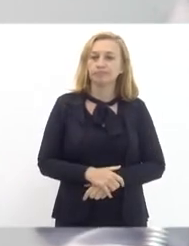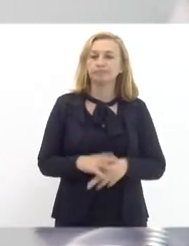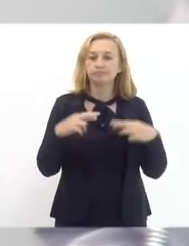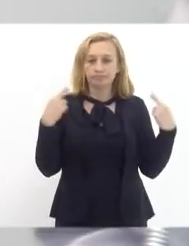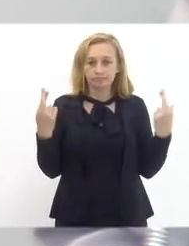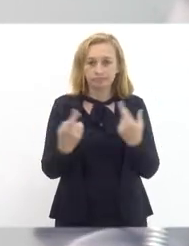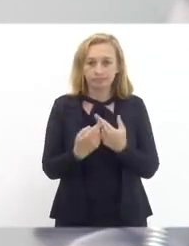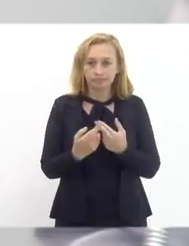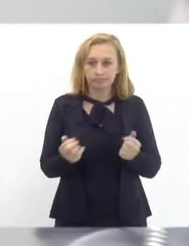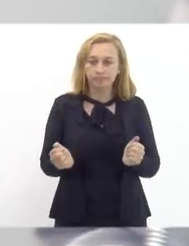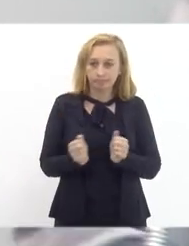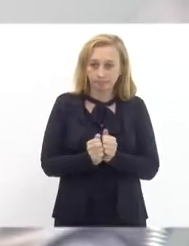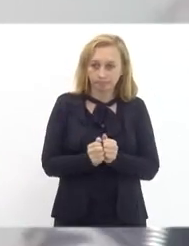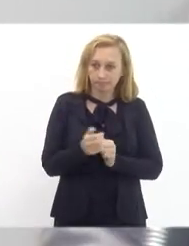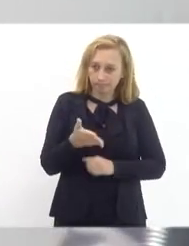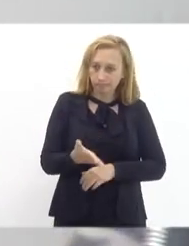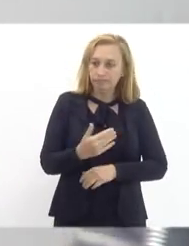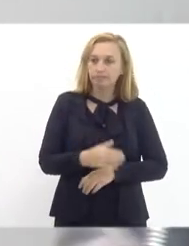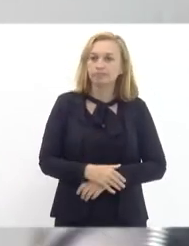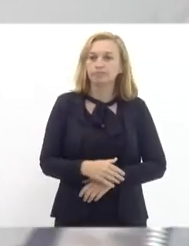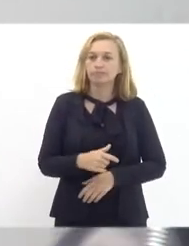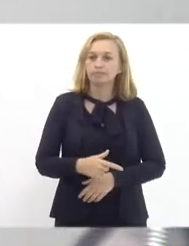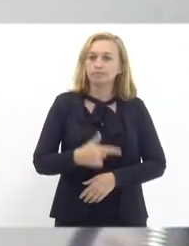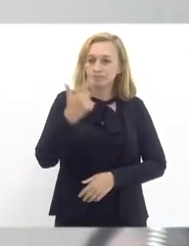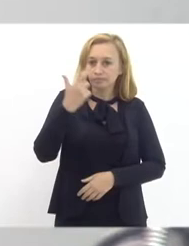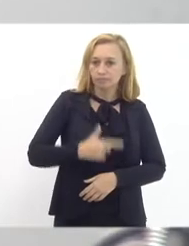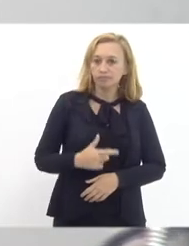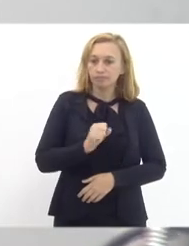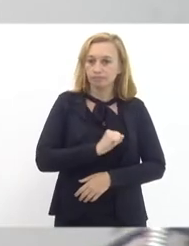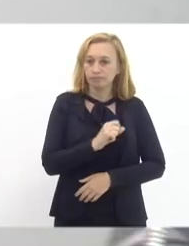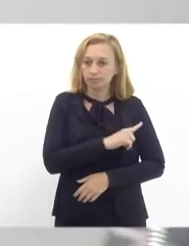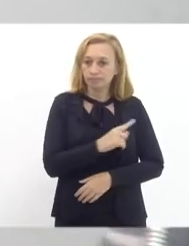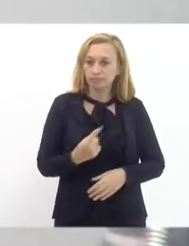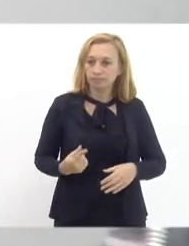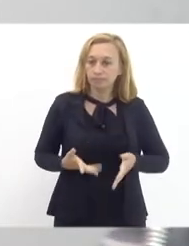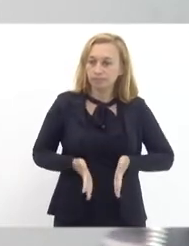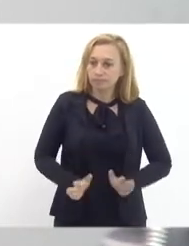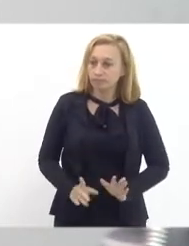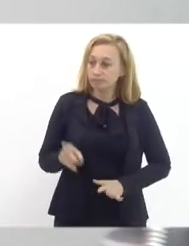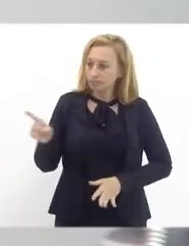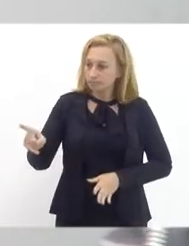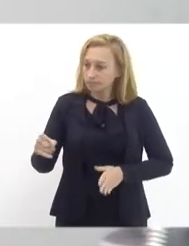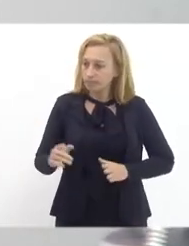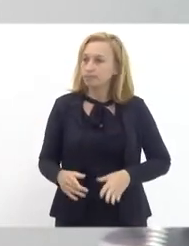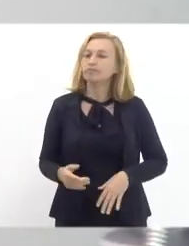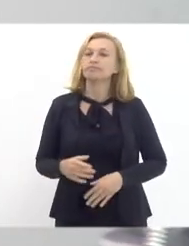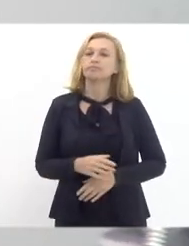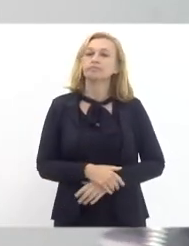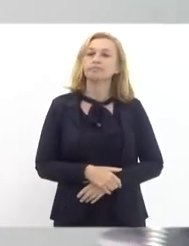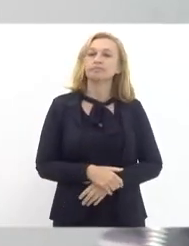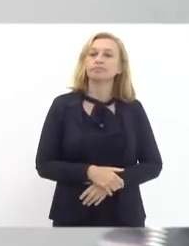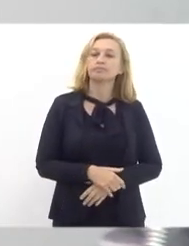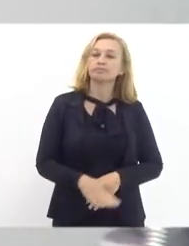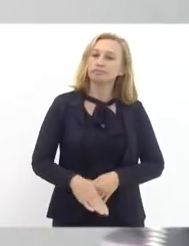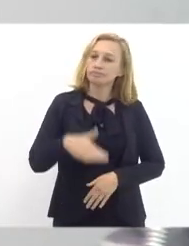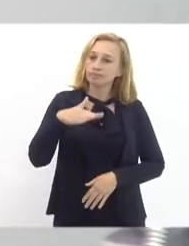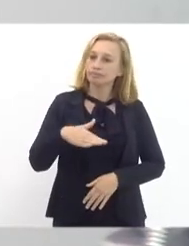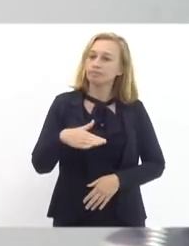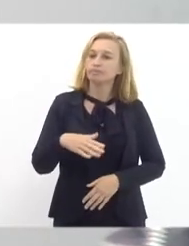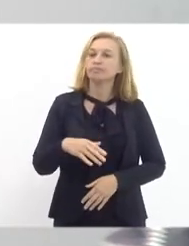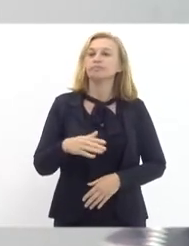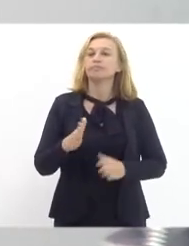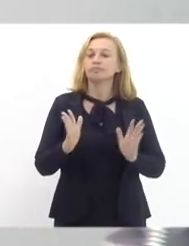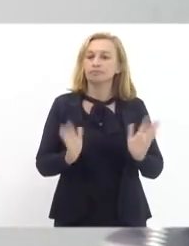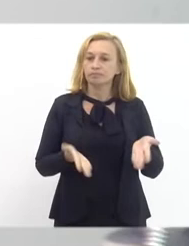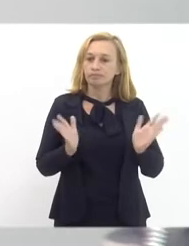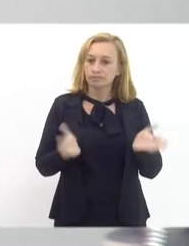audiência, primeiro porque eu sou gonçalense, nascido e criado no município de São Gonçalo, e